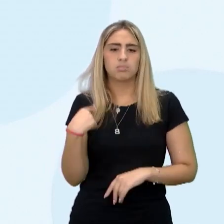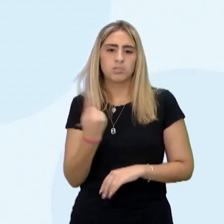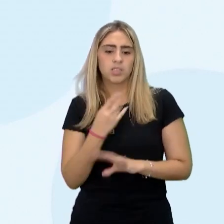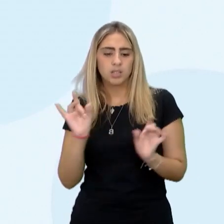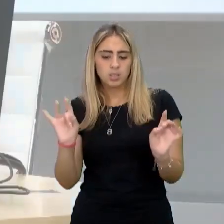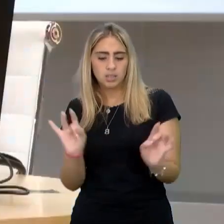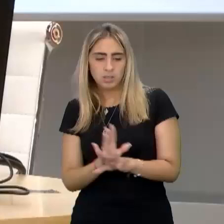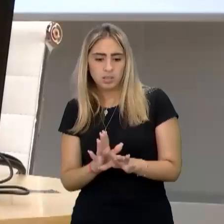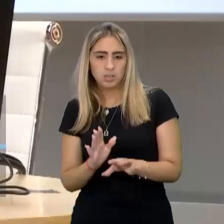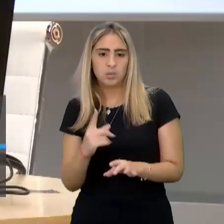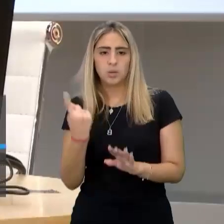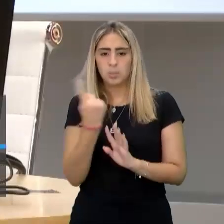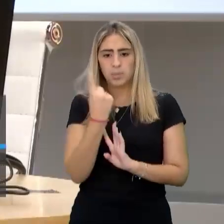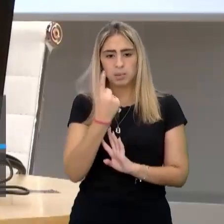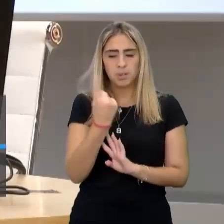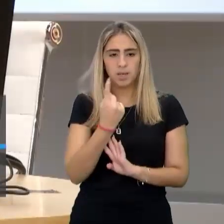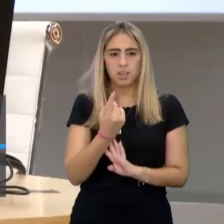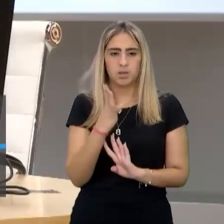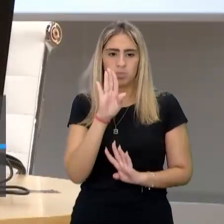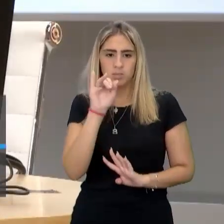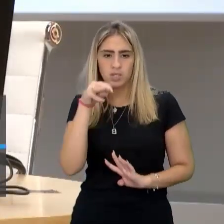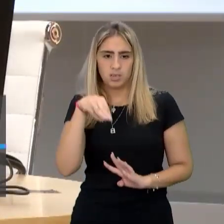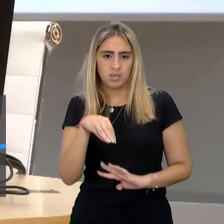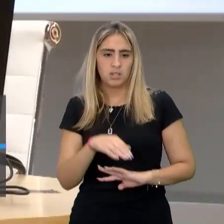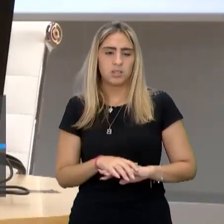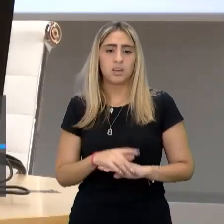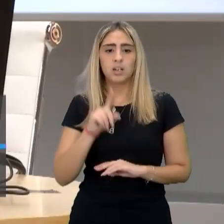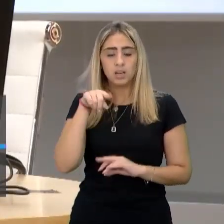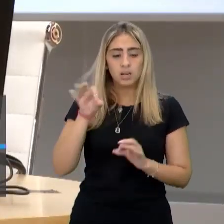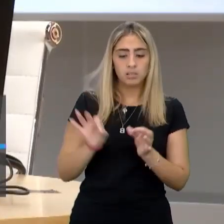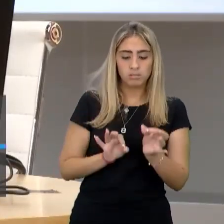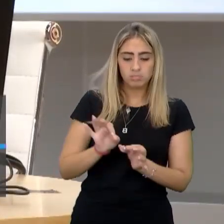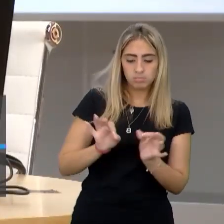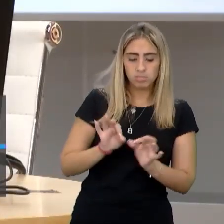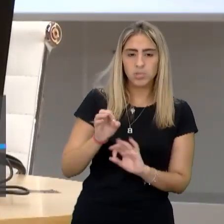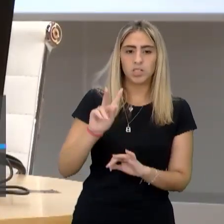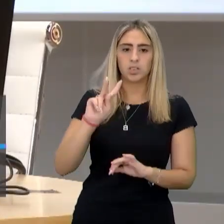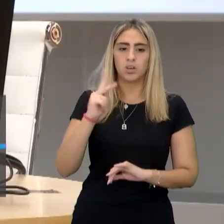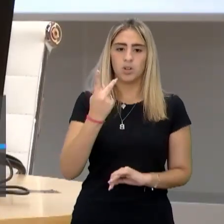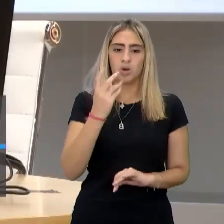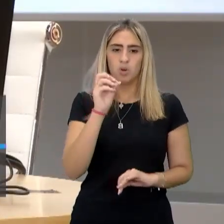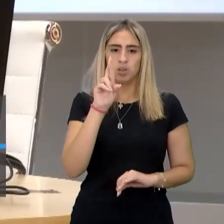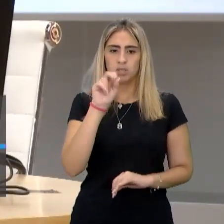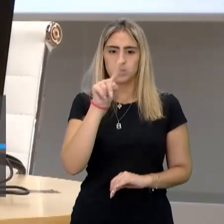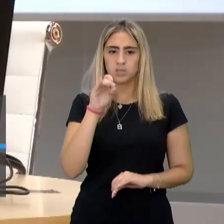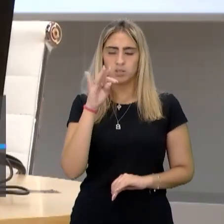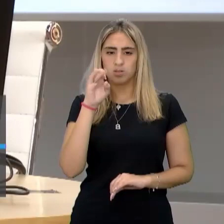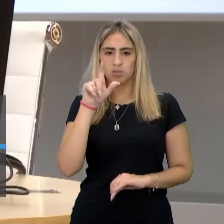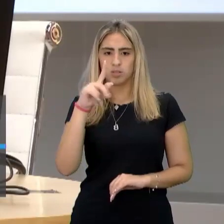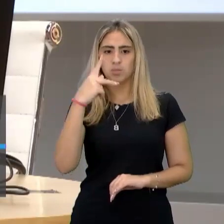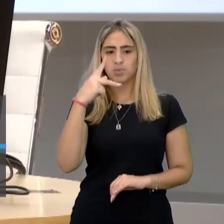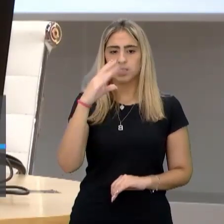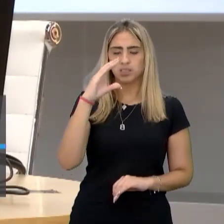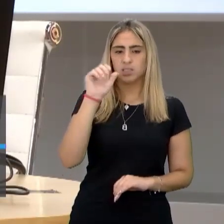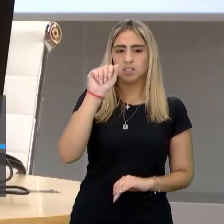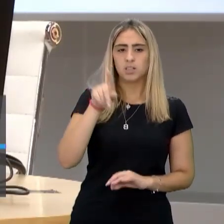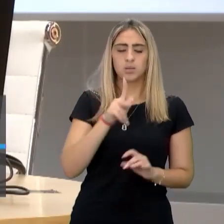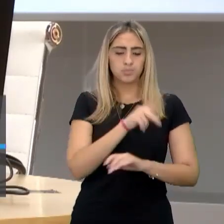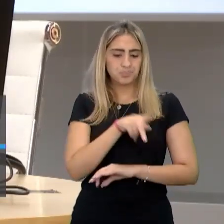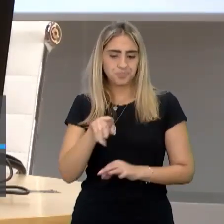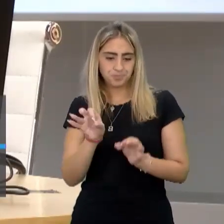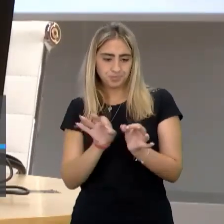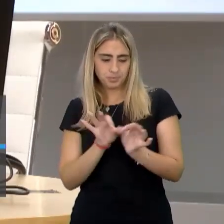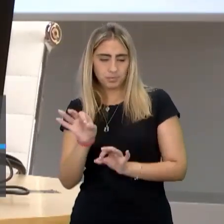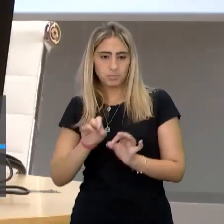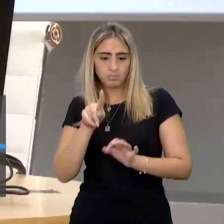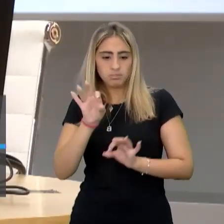interdisciplinar do primeiro bimestre, por exemplo, certo? Então, é um alinhamento horizontal que se faz. Os PCAs, os professores coordenadores de área, eles